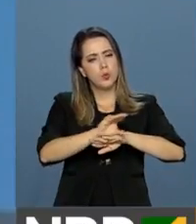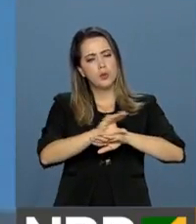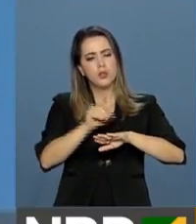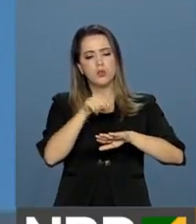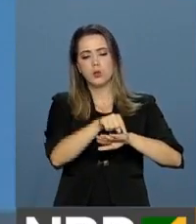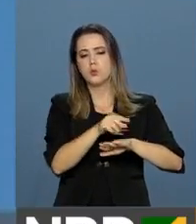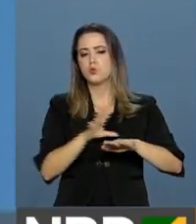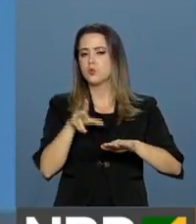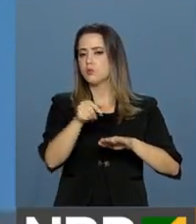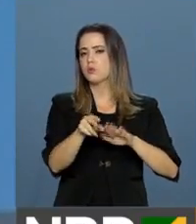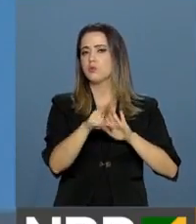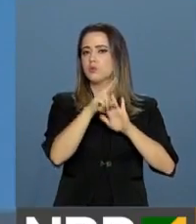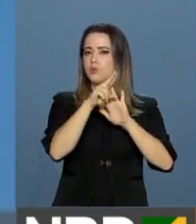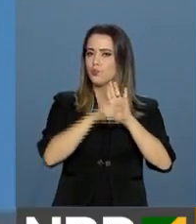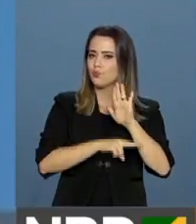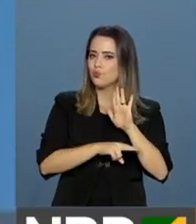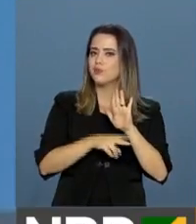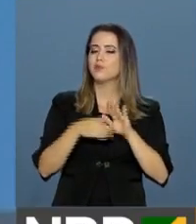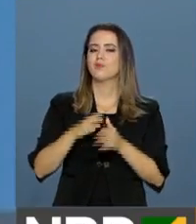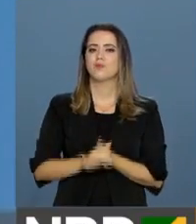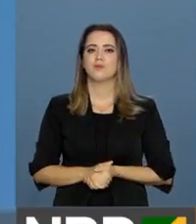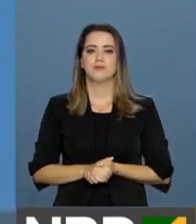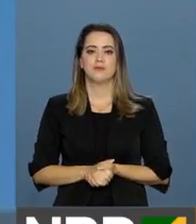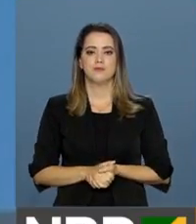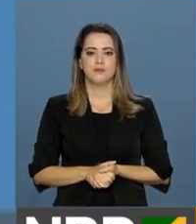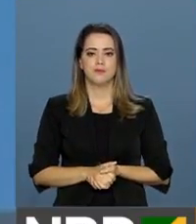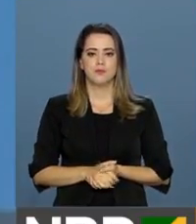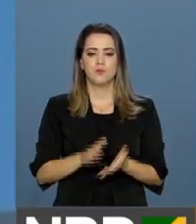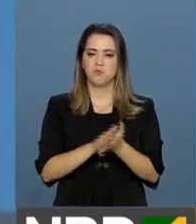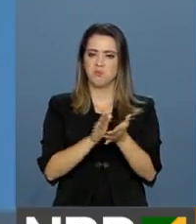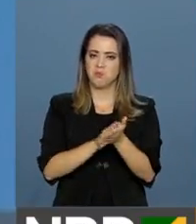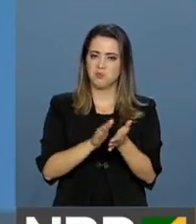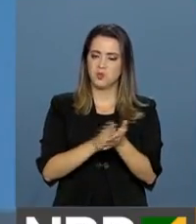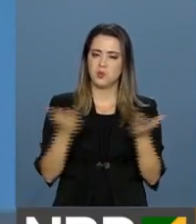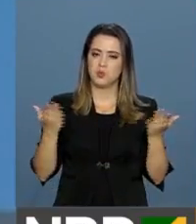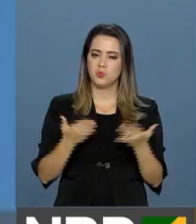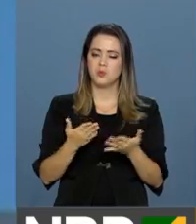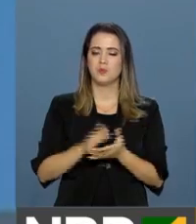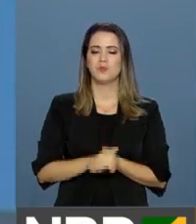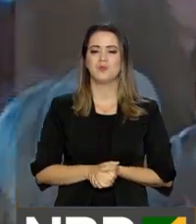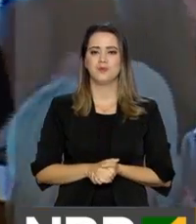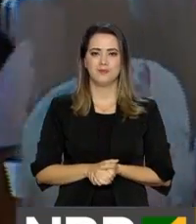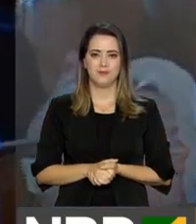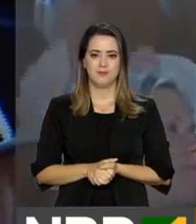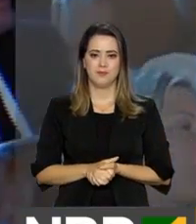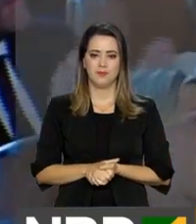de todas as suas manifestações meus parabéns pelo aniversário